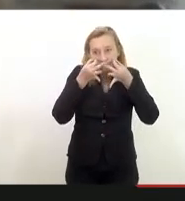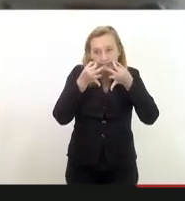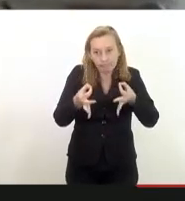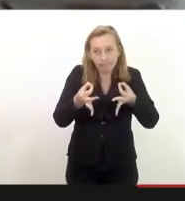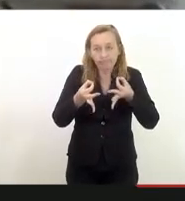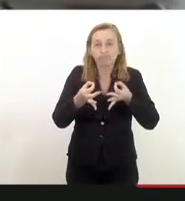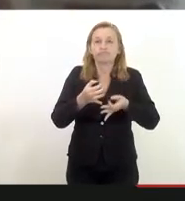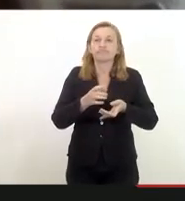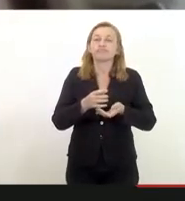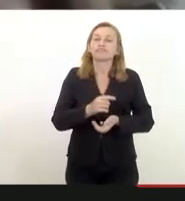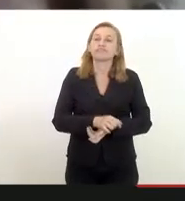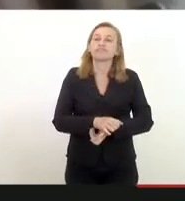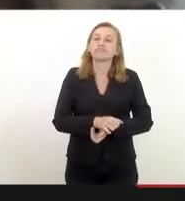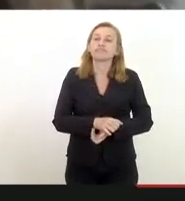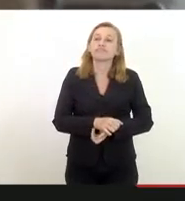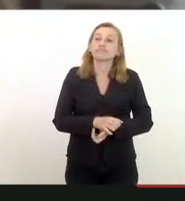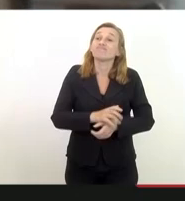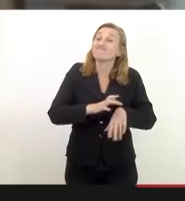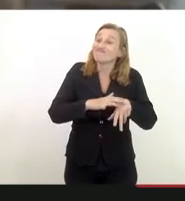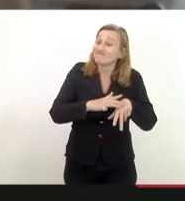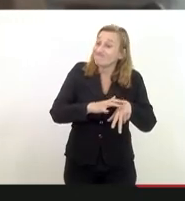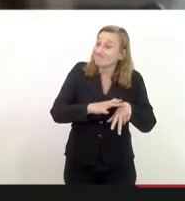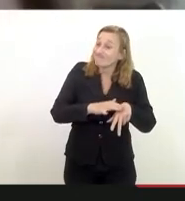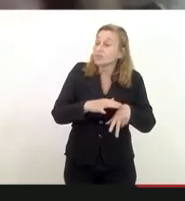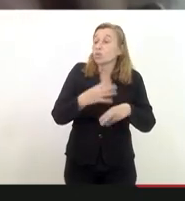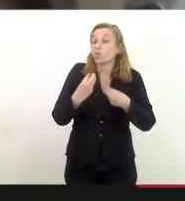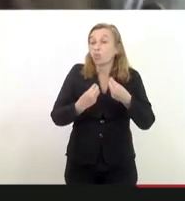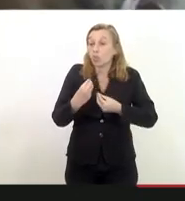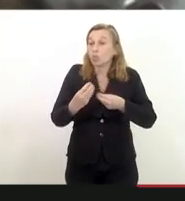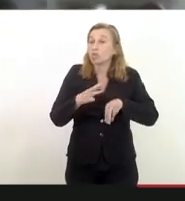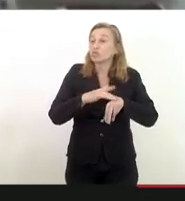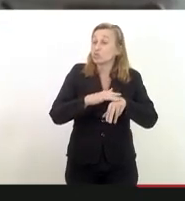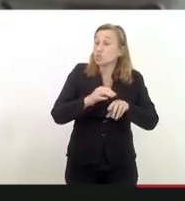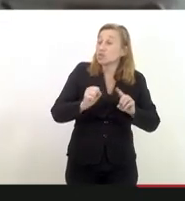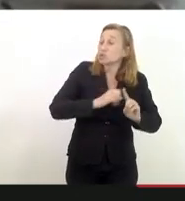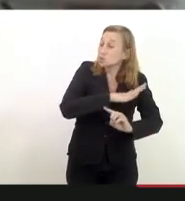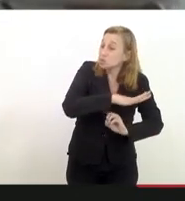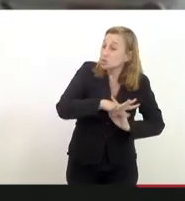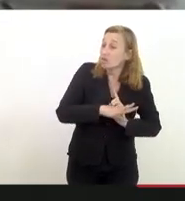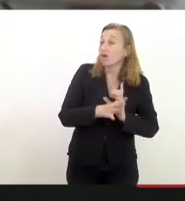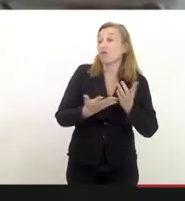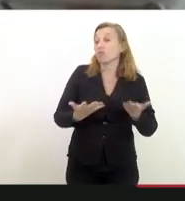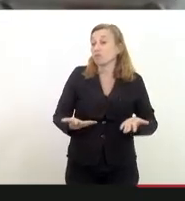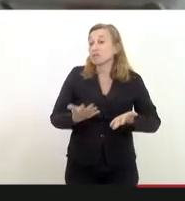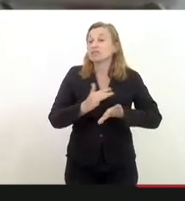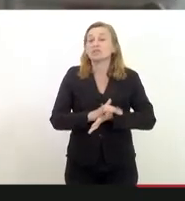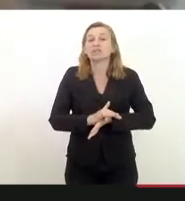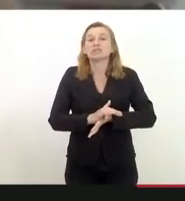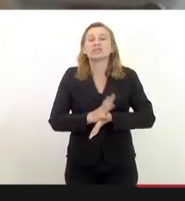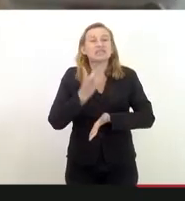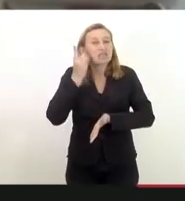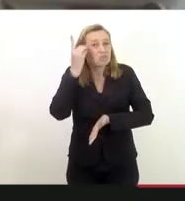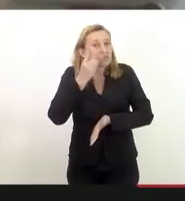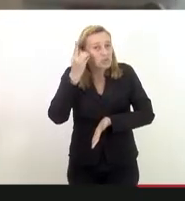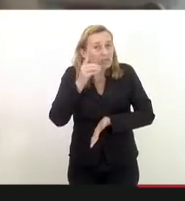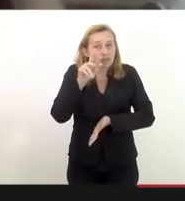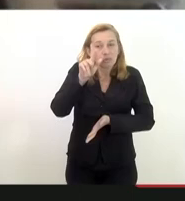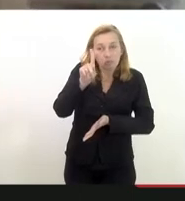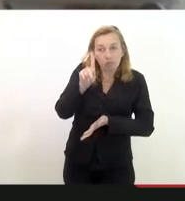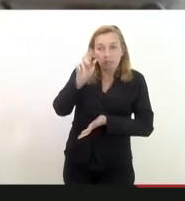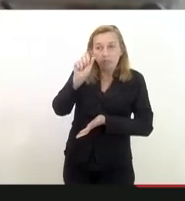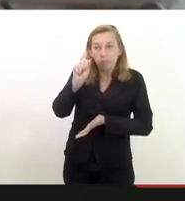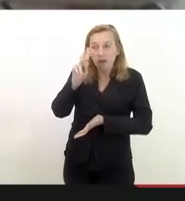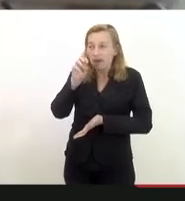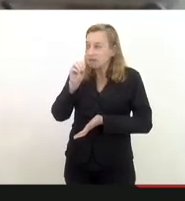atenção para essa doença como uma doença social, como o deputado Paulo Pinheiro